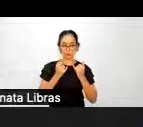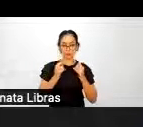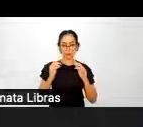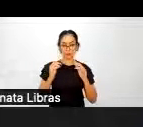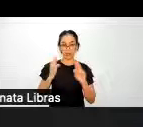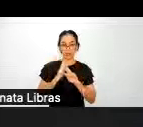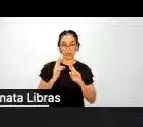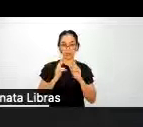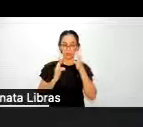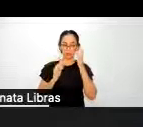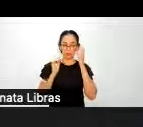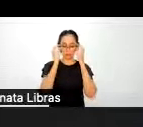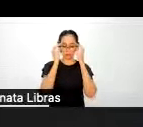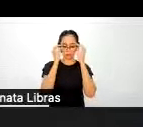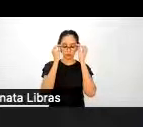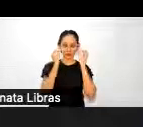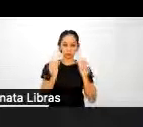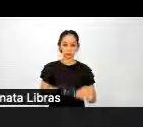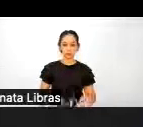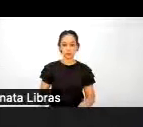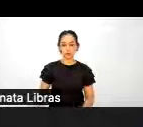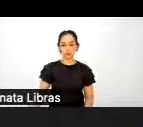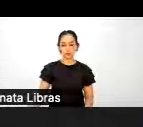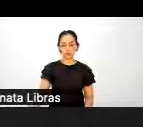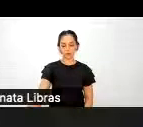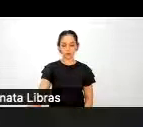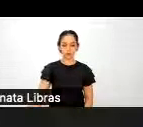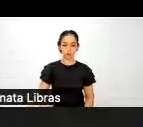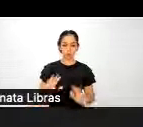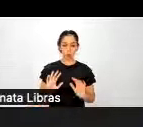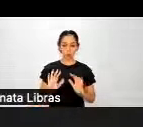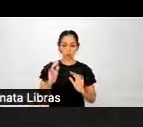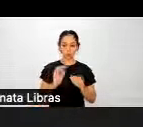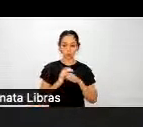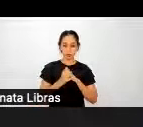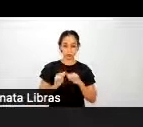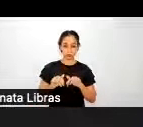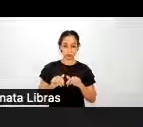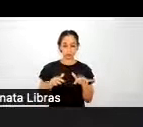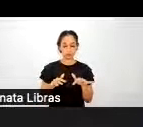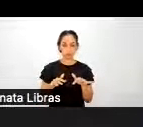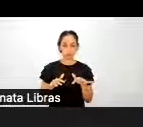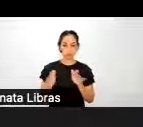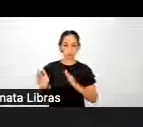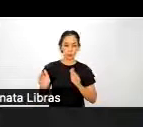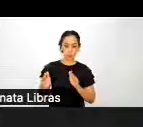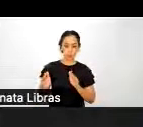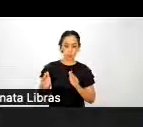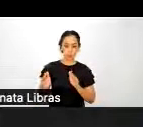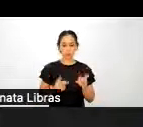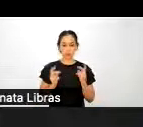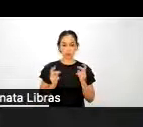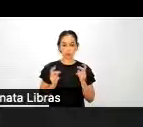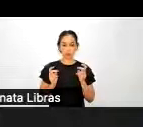as táticas a todos os casos, incluindo o caso especial da Covid, e percebemos que o redesenho viário